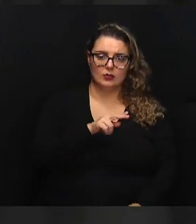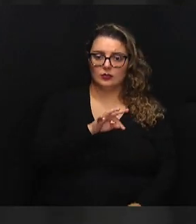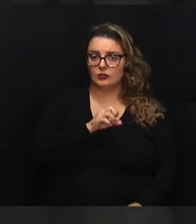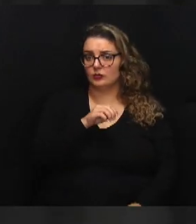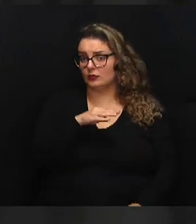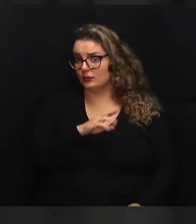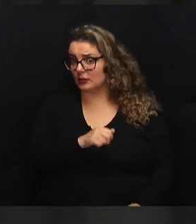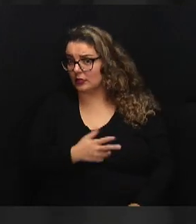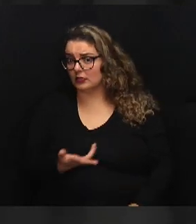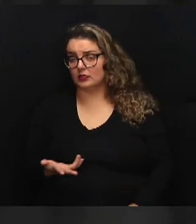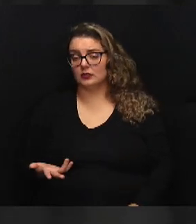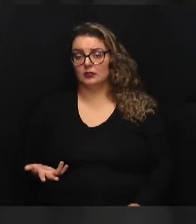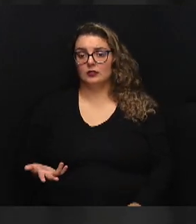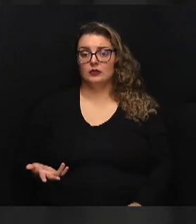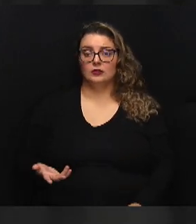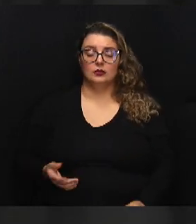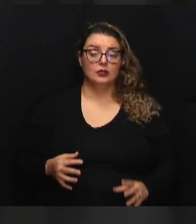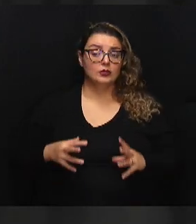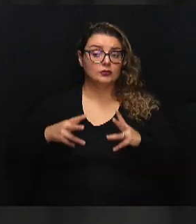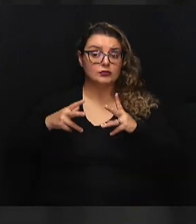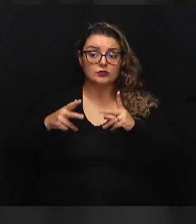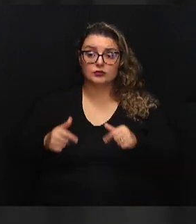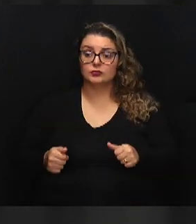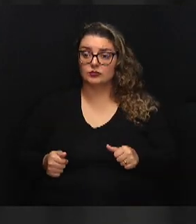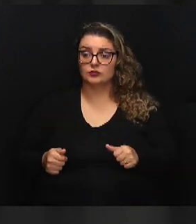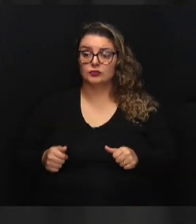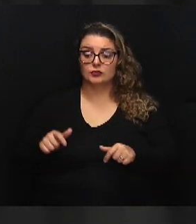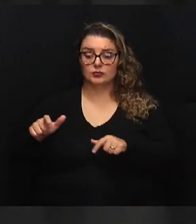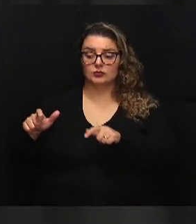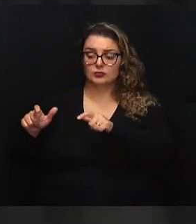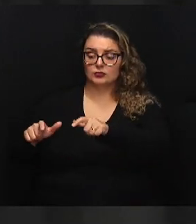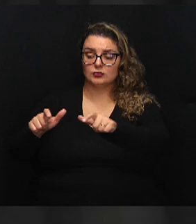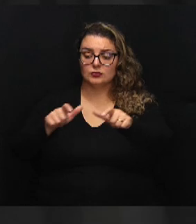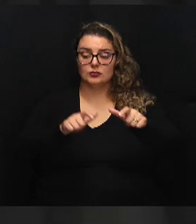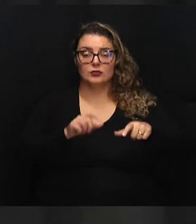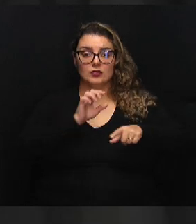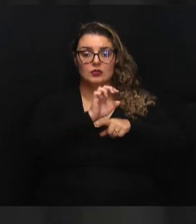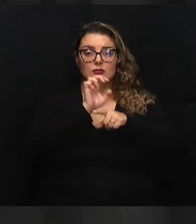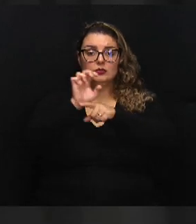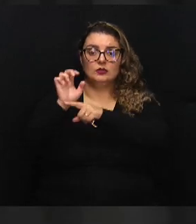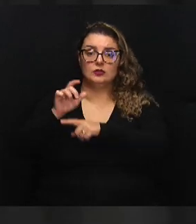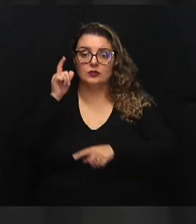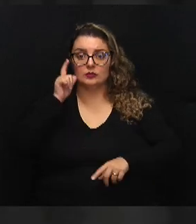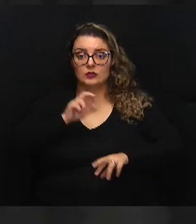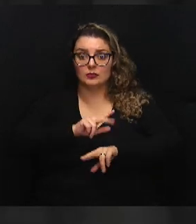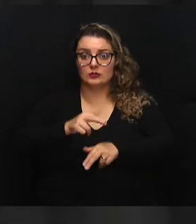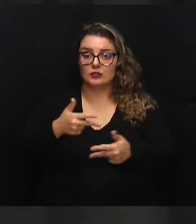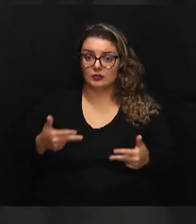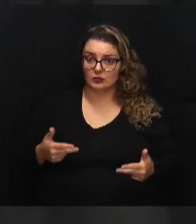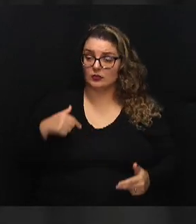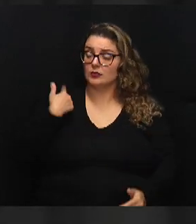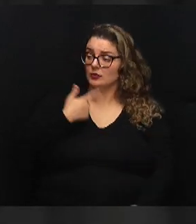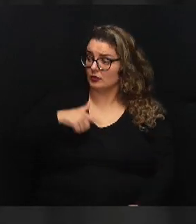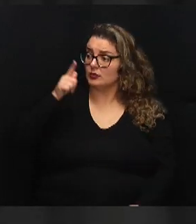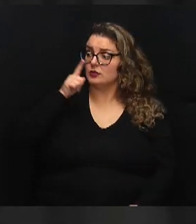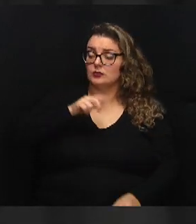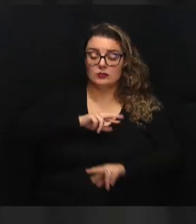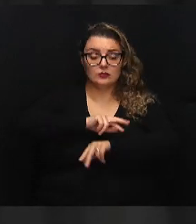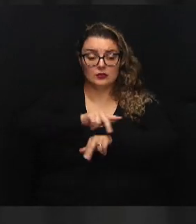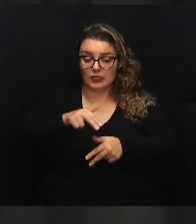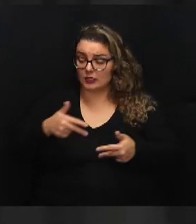reunião em todos os departamentos de Estado para conseguir muita coisa. E a gente conseguiu muita